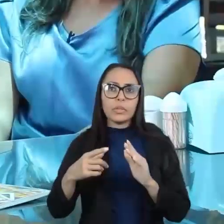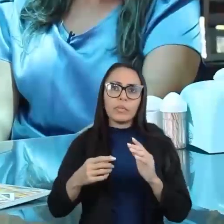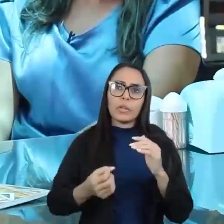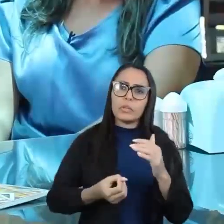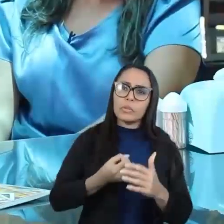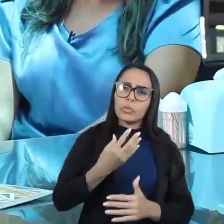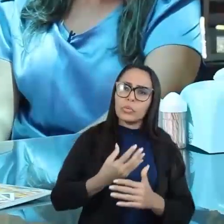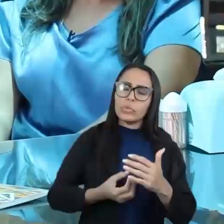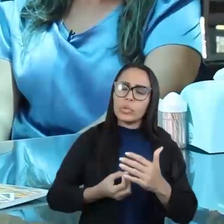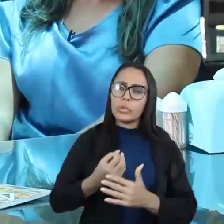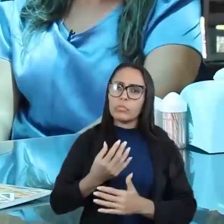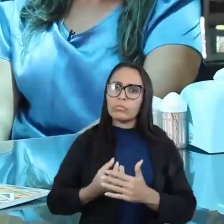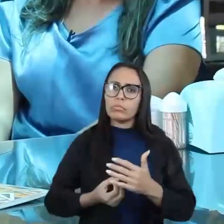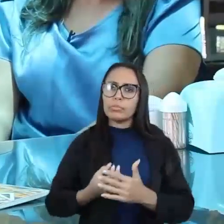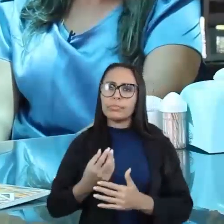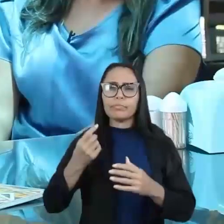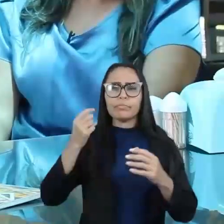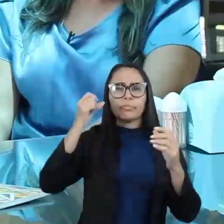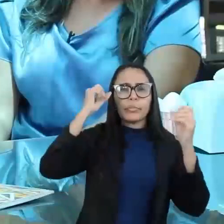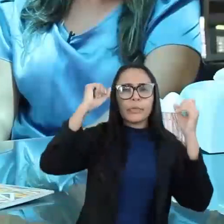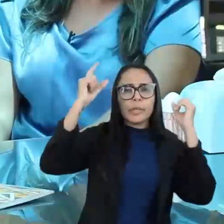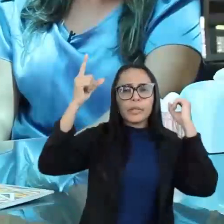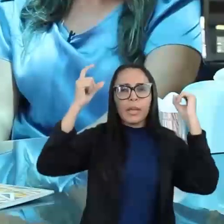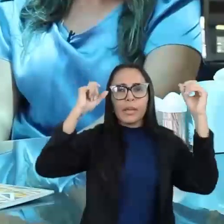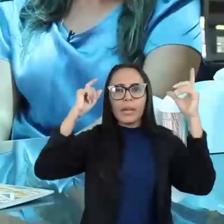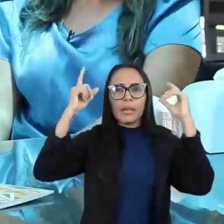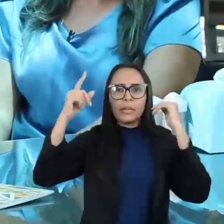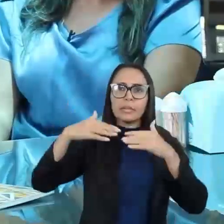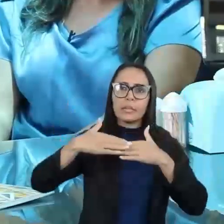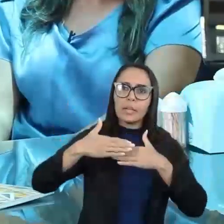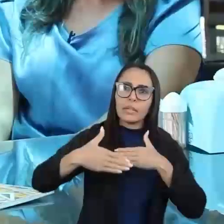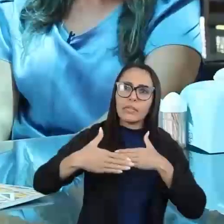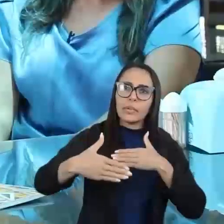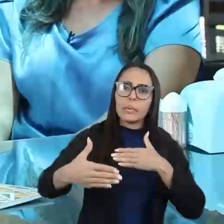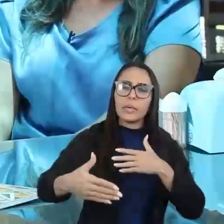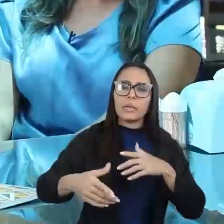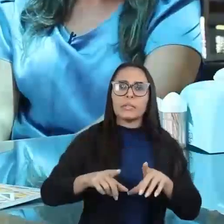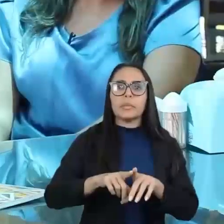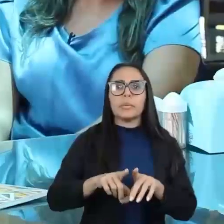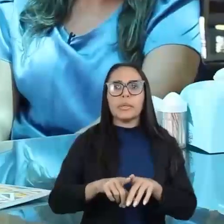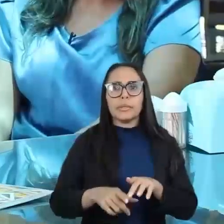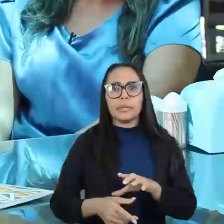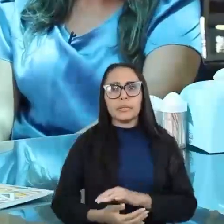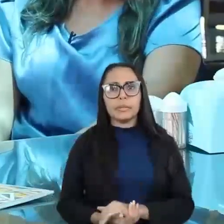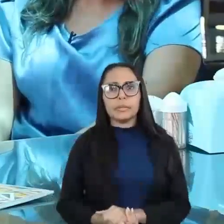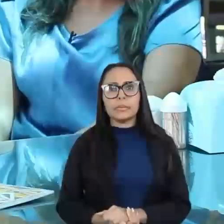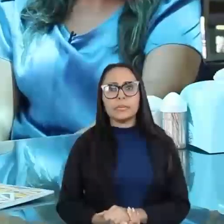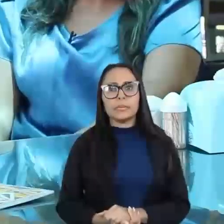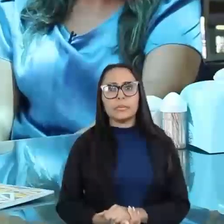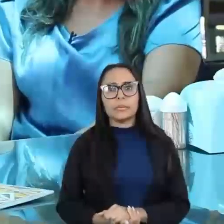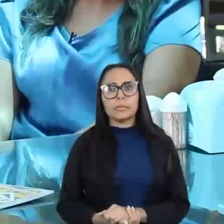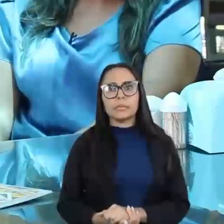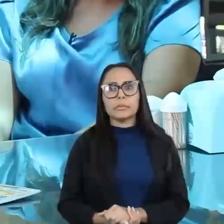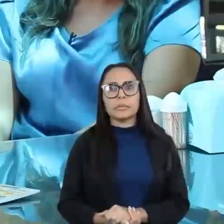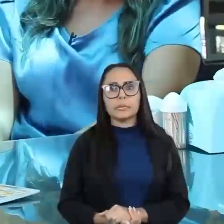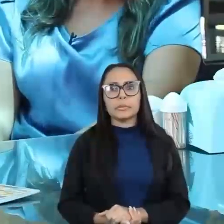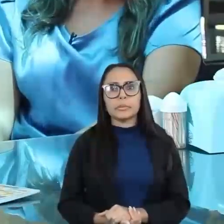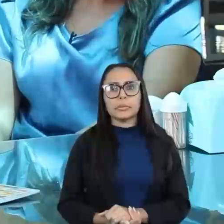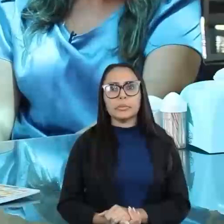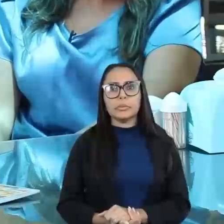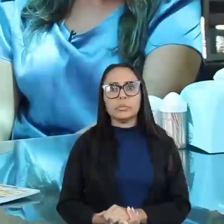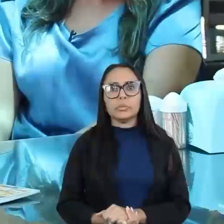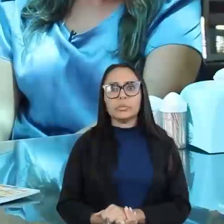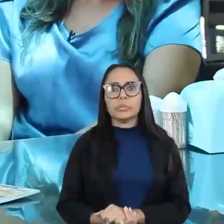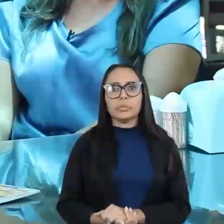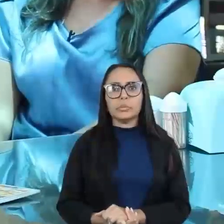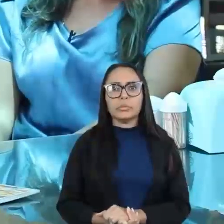surgindo ideias cada vez mais. Eles trazem ideias para a gente também. O que é que o senhor gostou? Sugestões, você não gostou? O